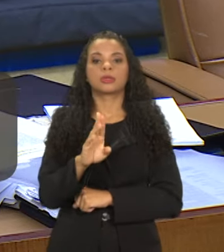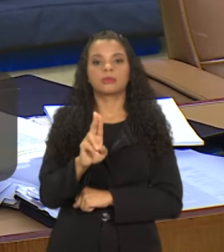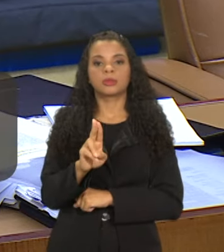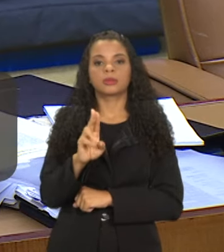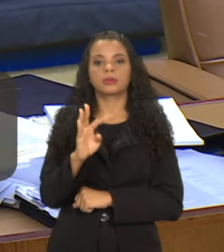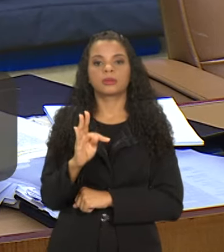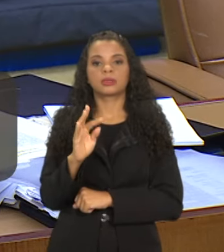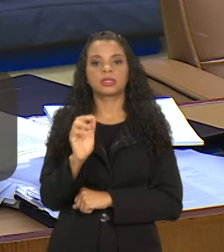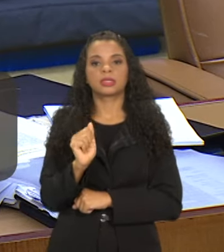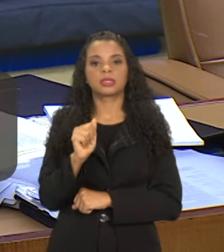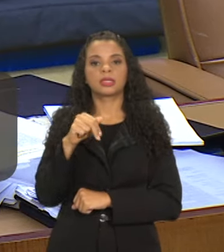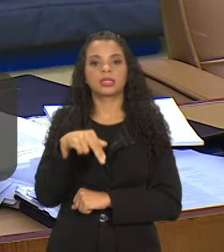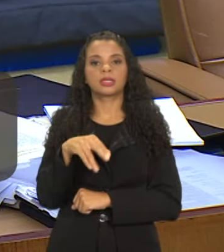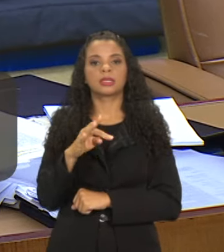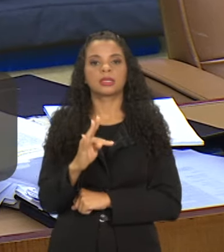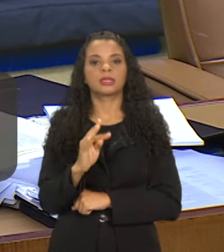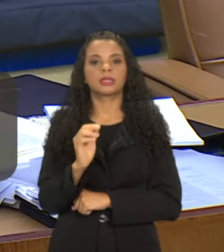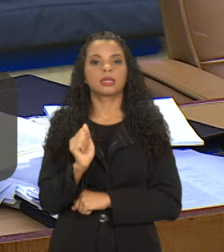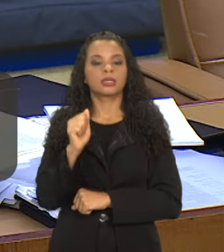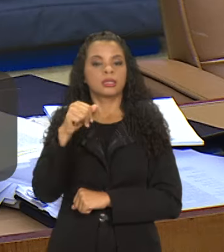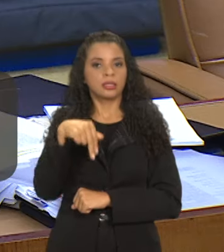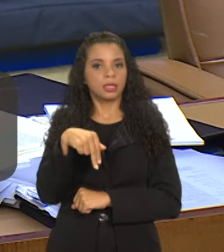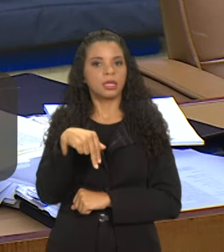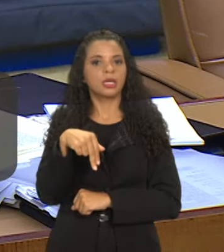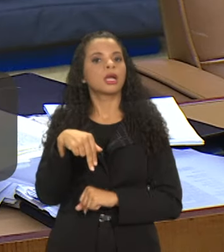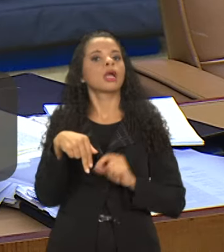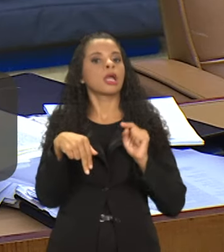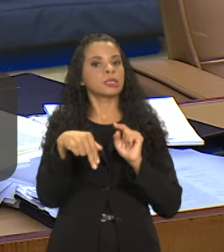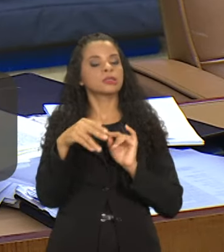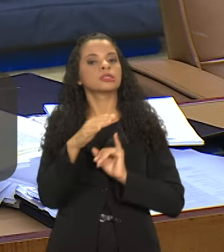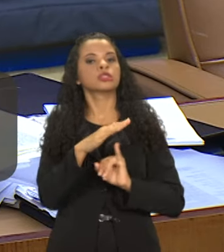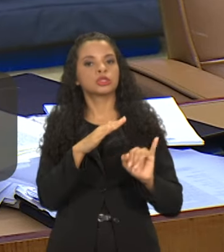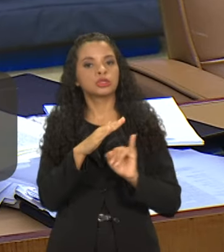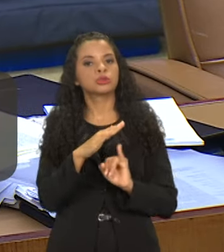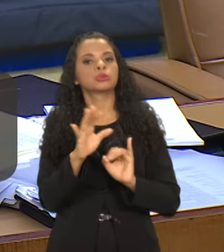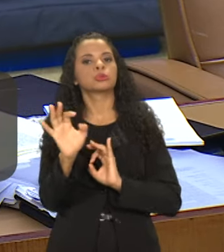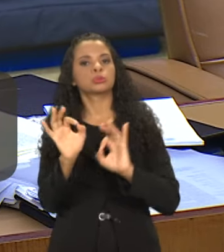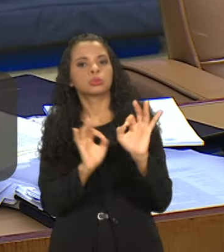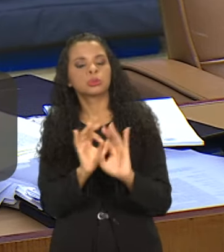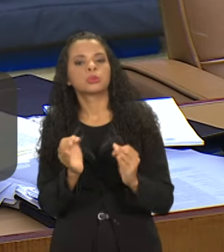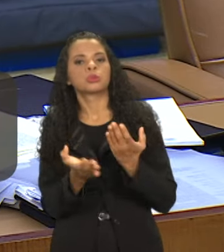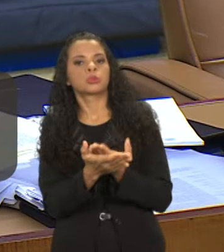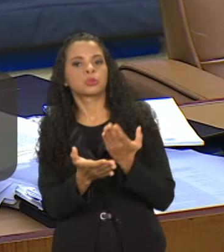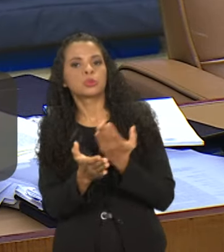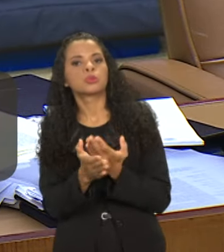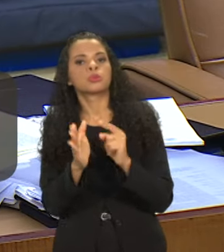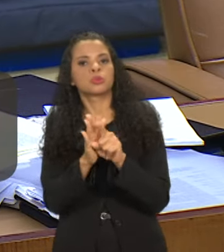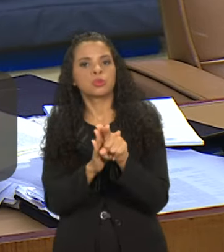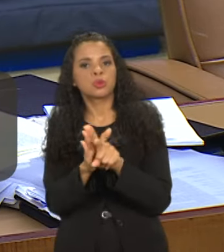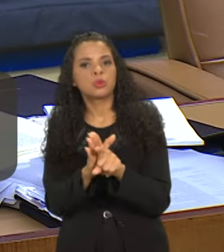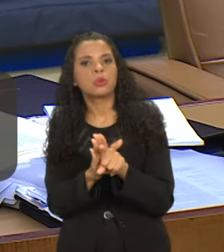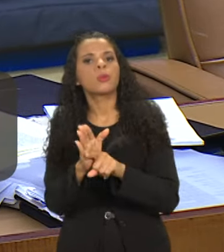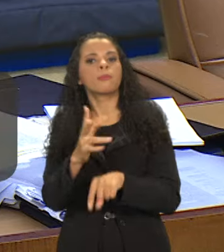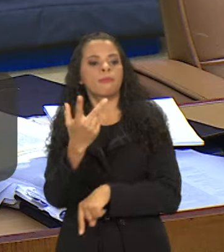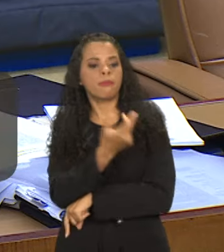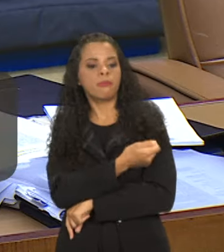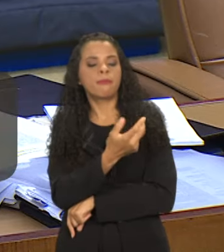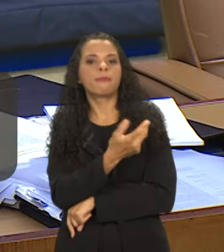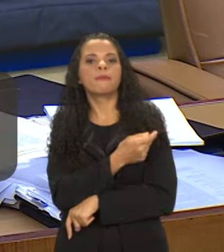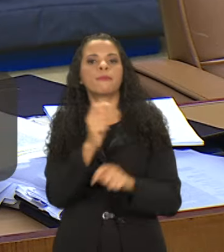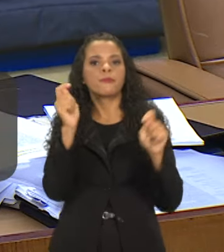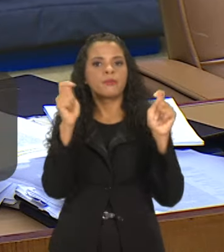nos estudos, na vacinação, possibilitando o início da vacinação no Brasil pelo Estado de